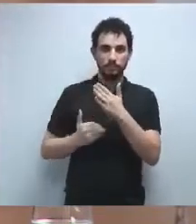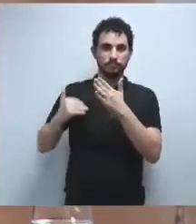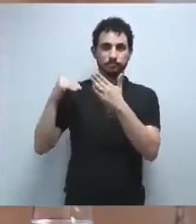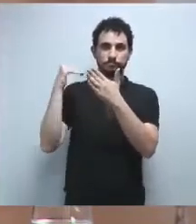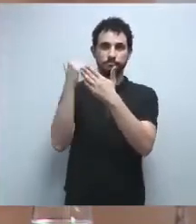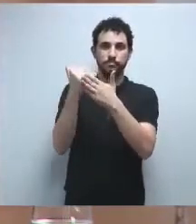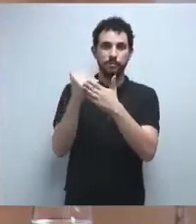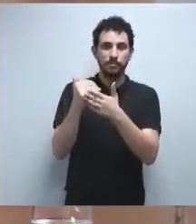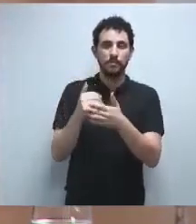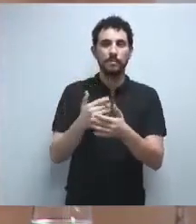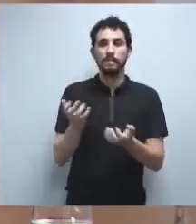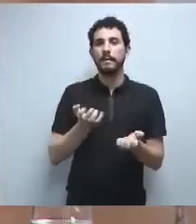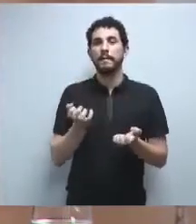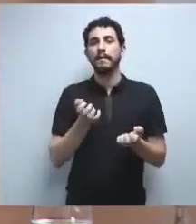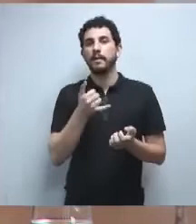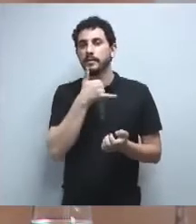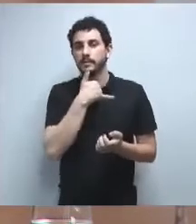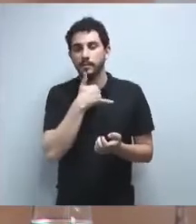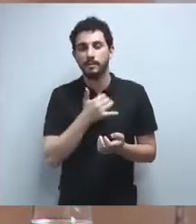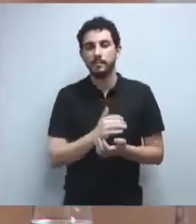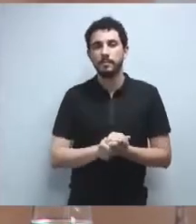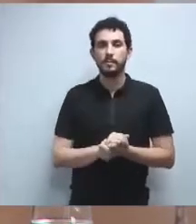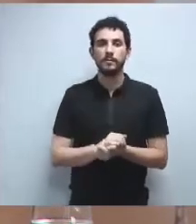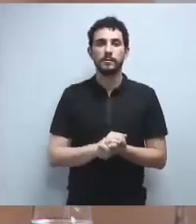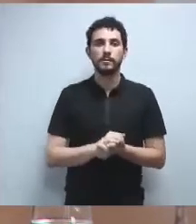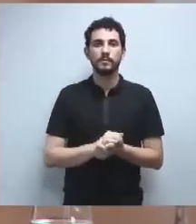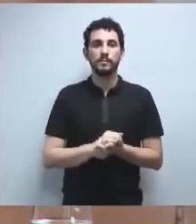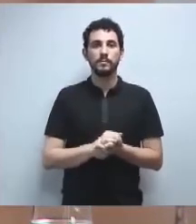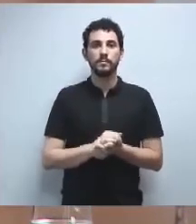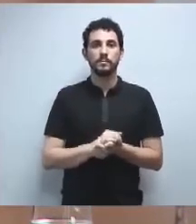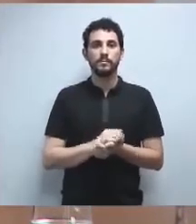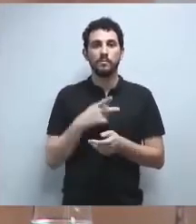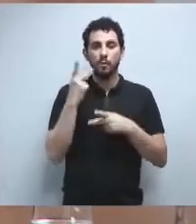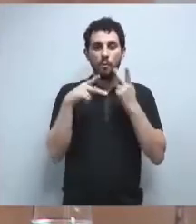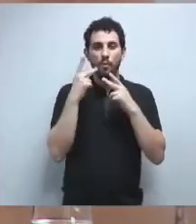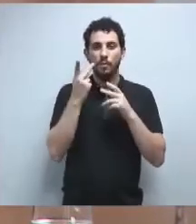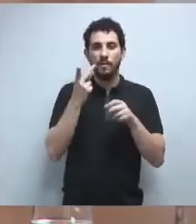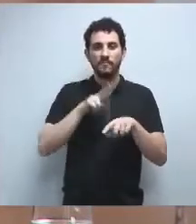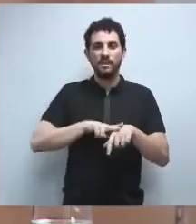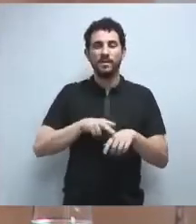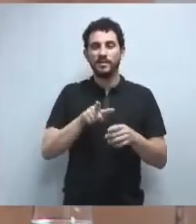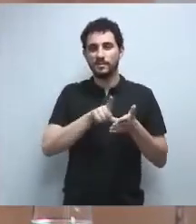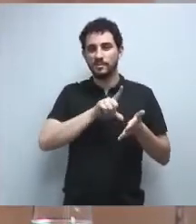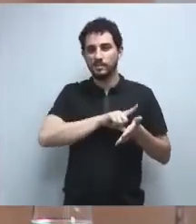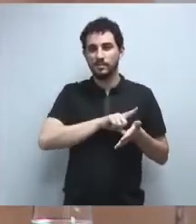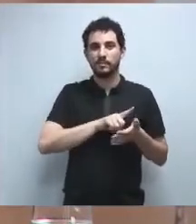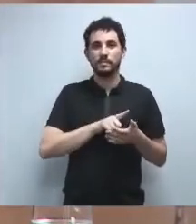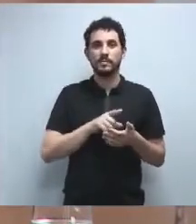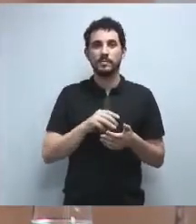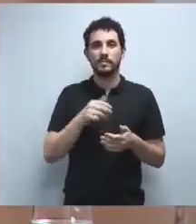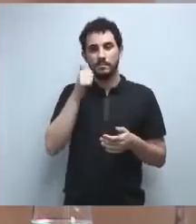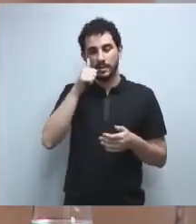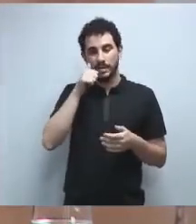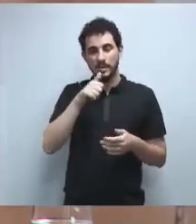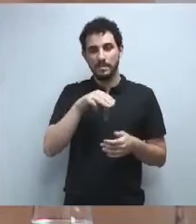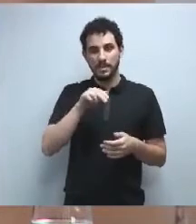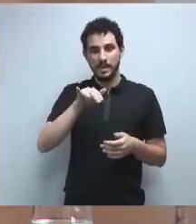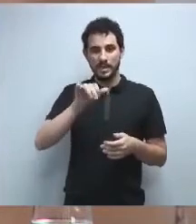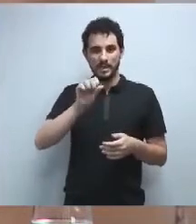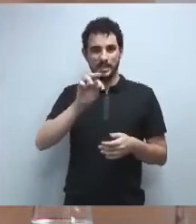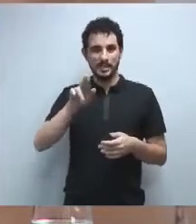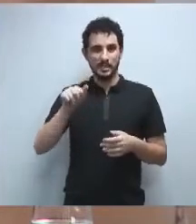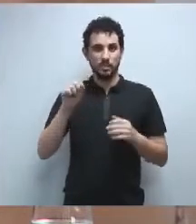e quer como me disse uma vez o ministro do supremo